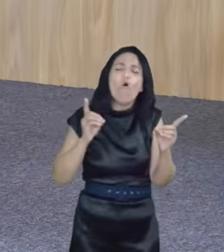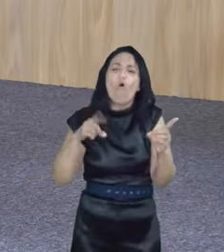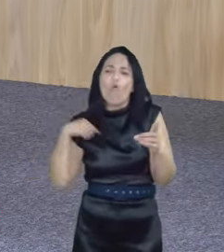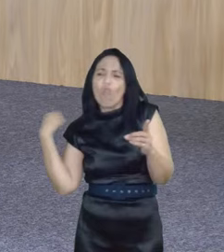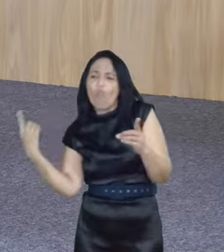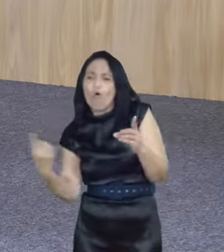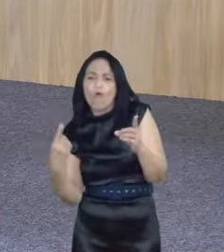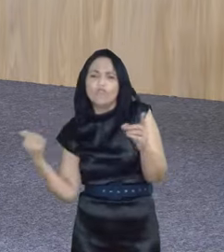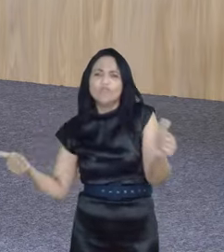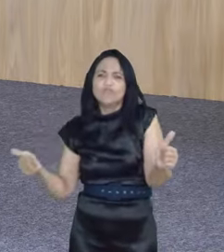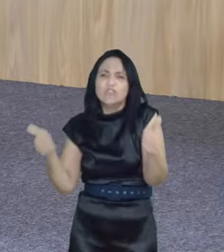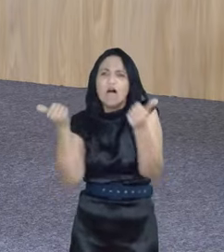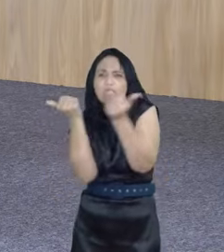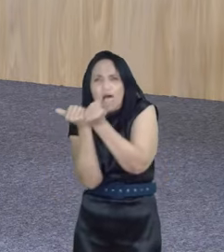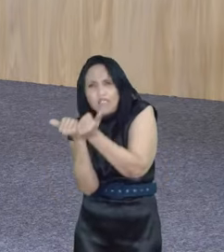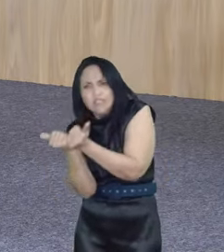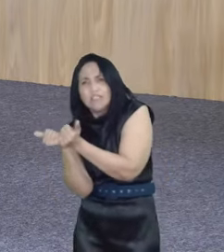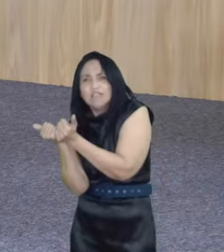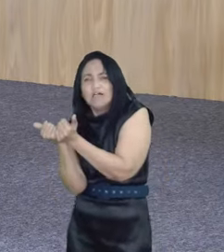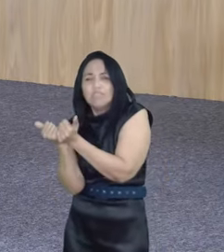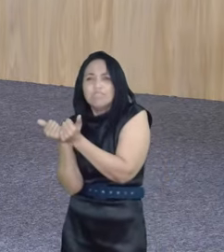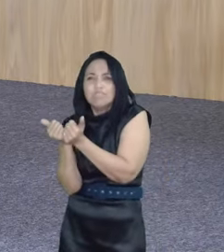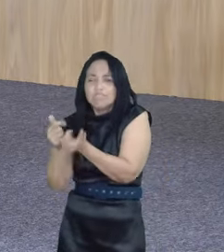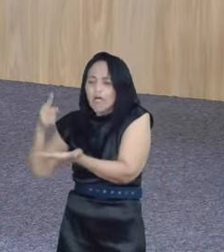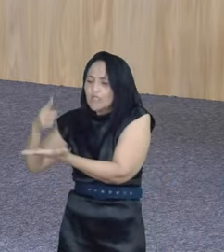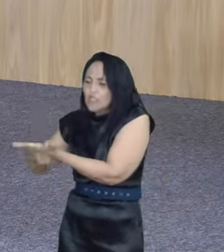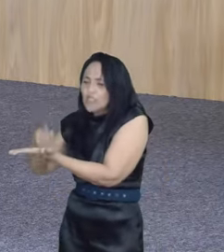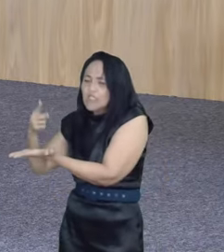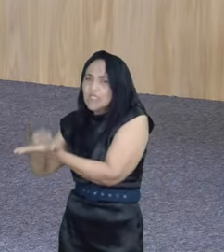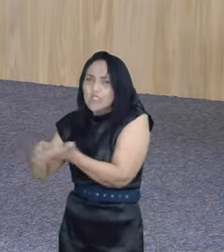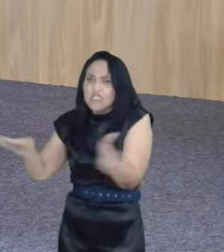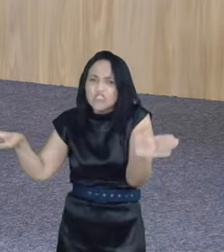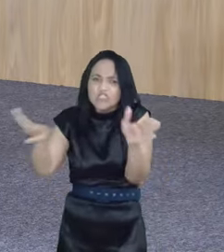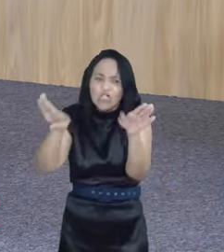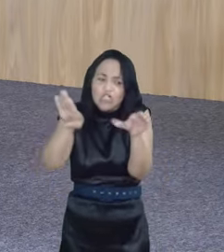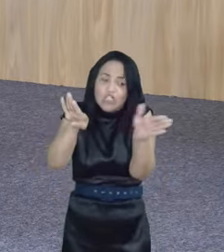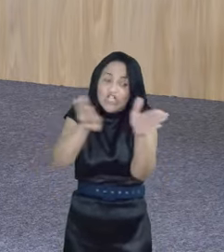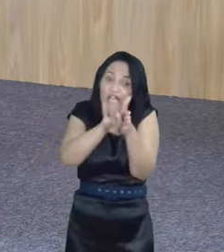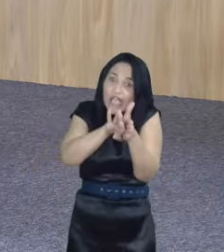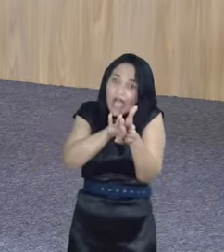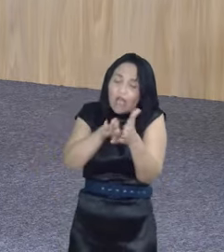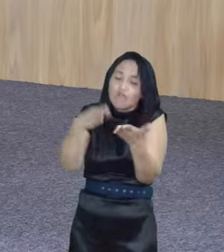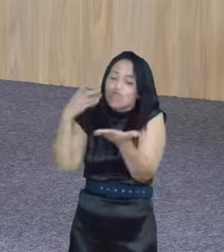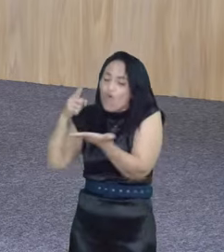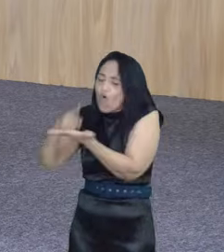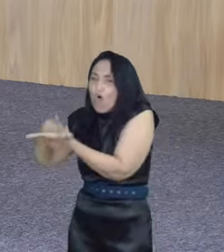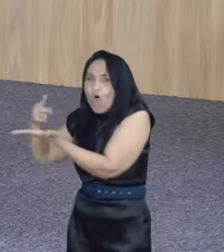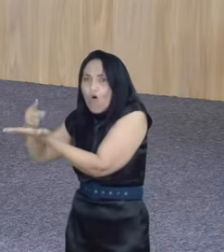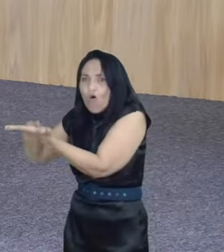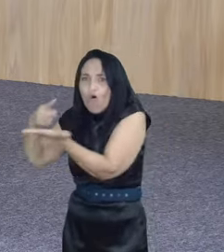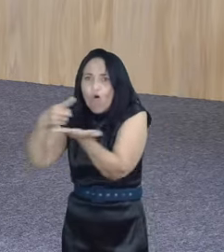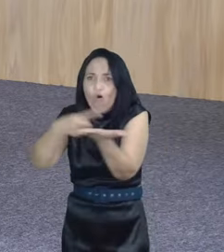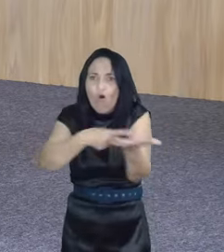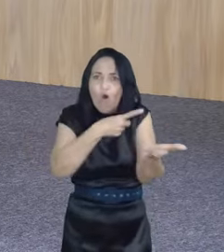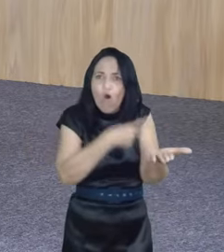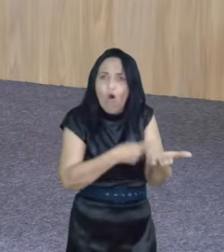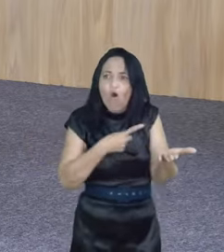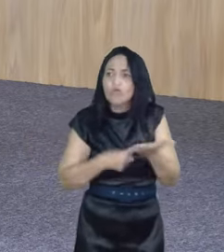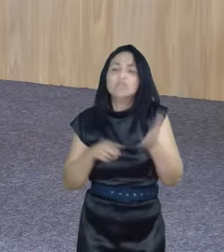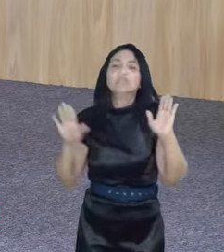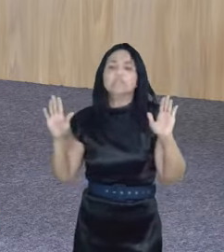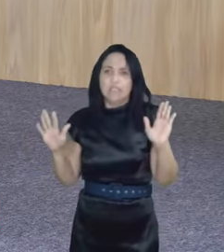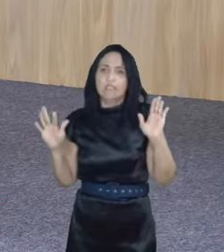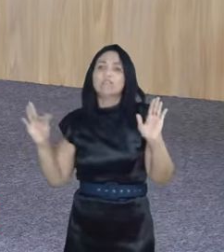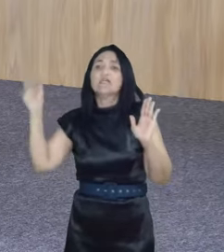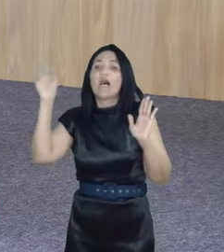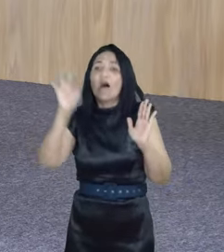do PCdoB para buscar consenso, claro, né? Buscar consenso. Temos que buscar consenso dentro da nossa federação.